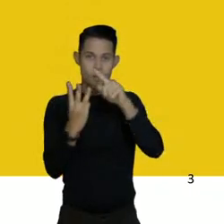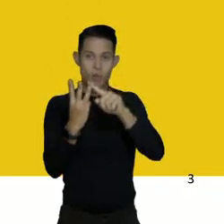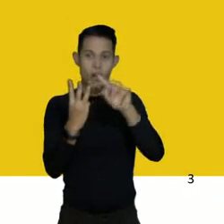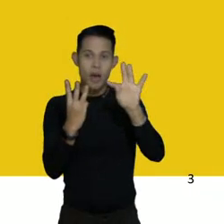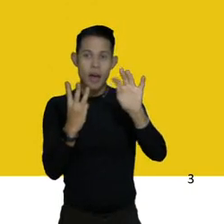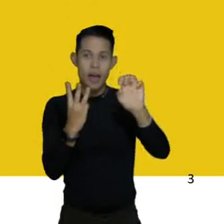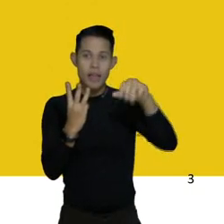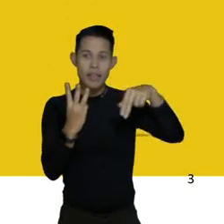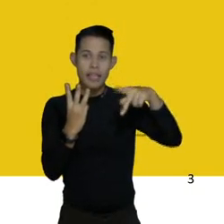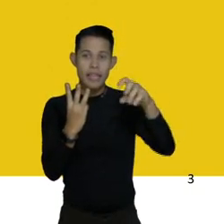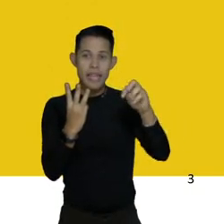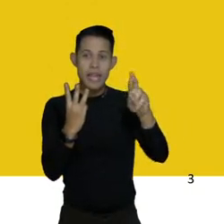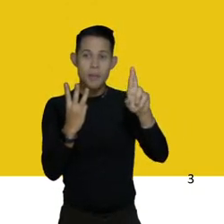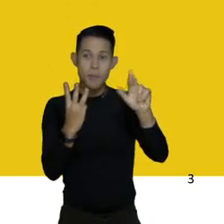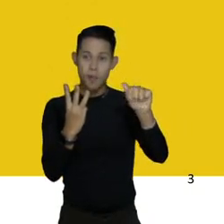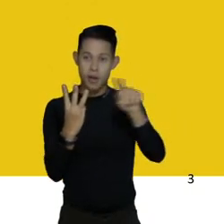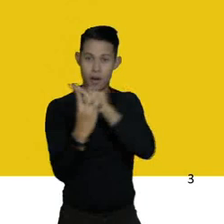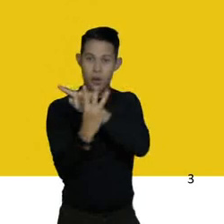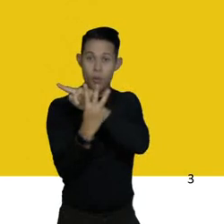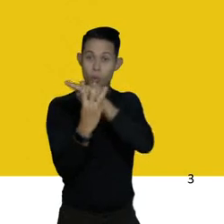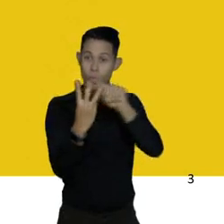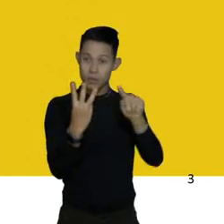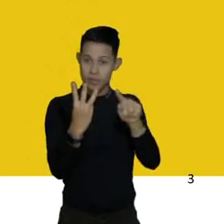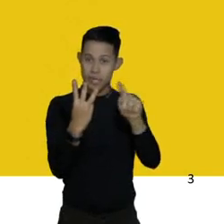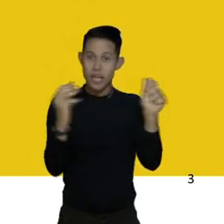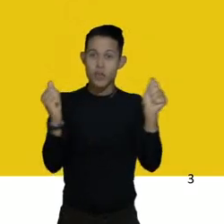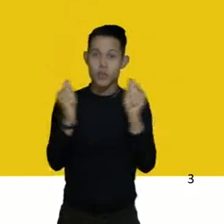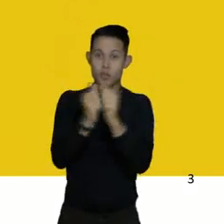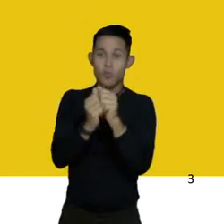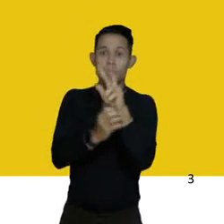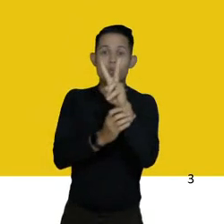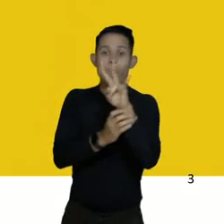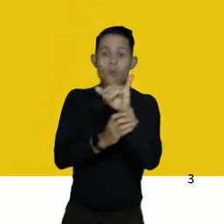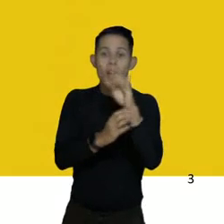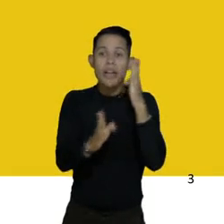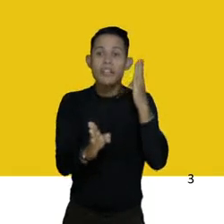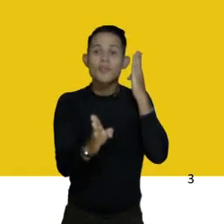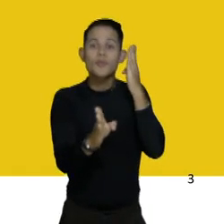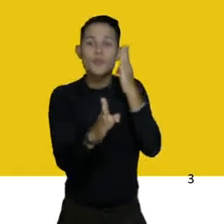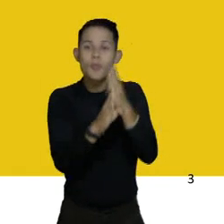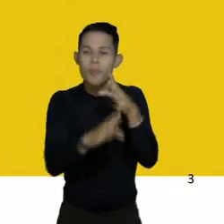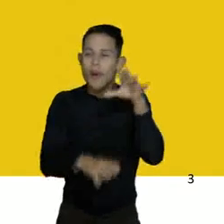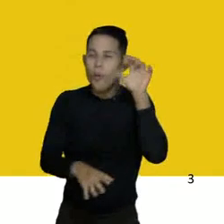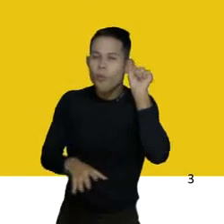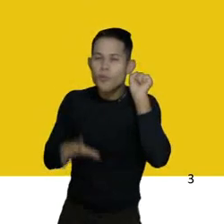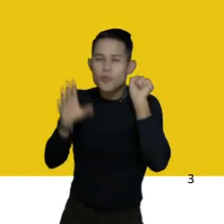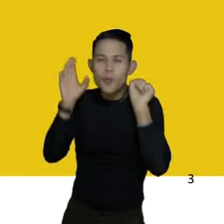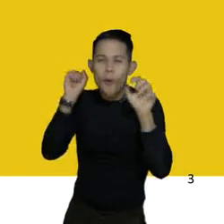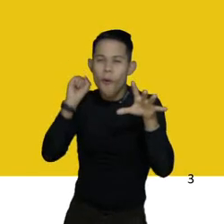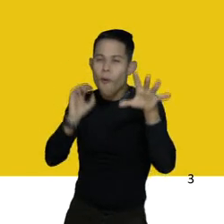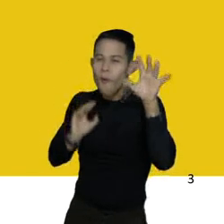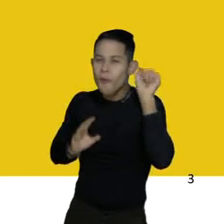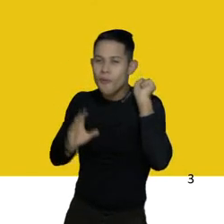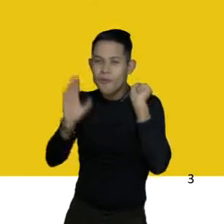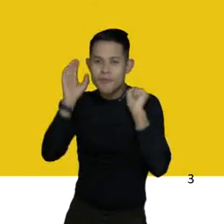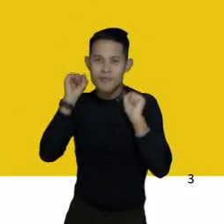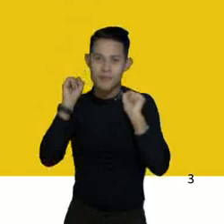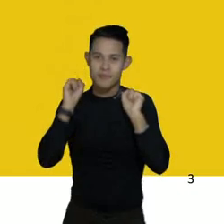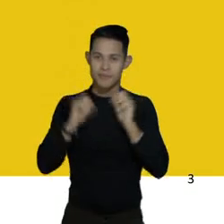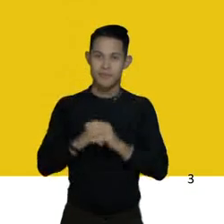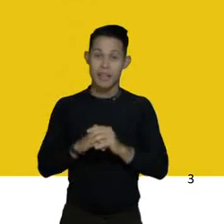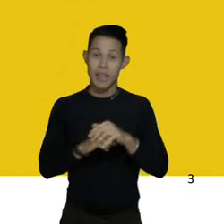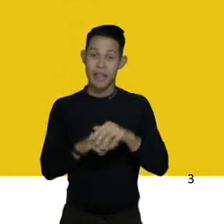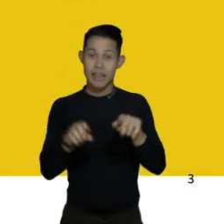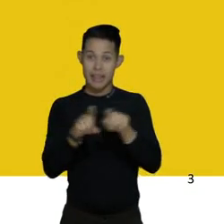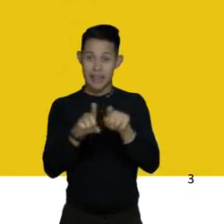discriminar o processamento da discriminação de sons área de brocar que tá aqui também na parte